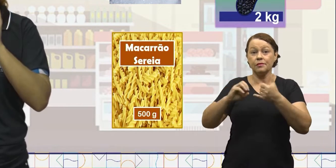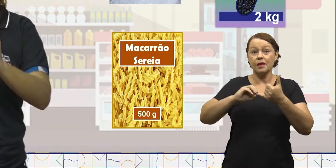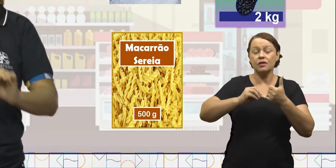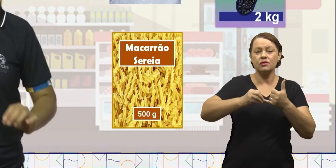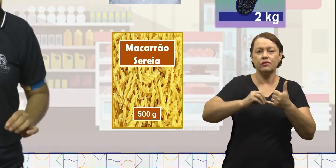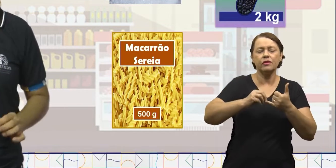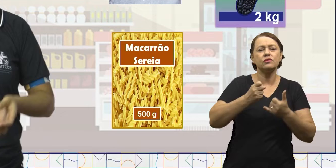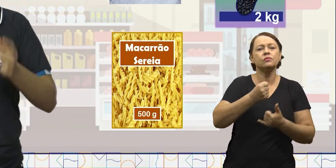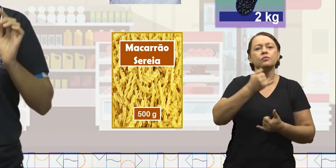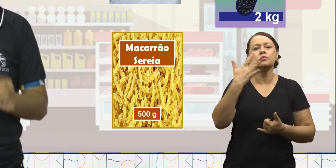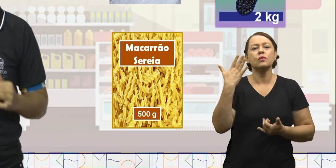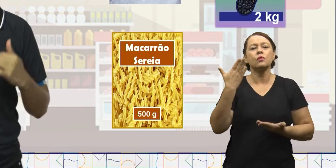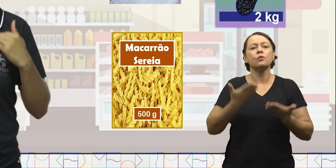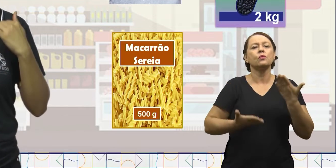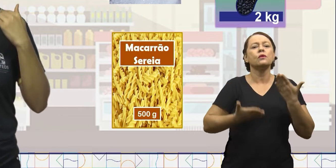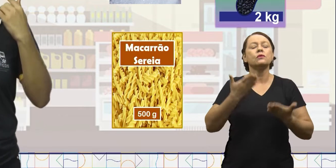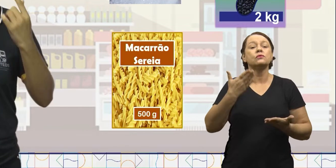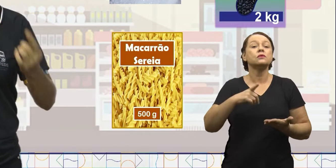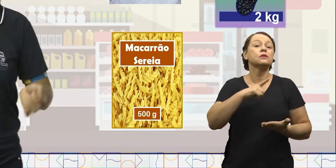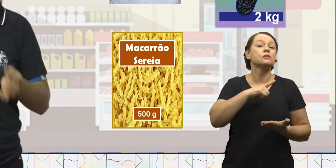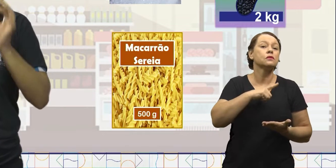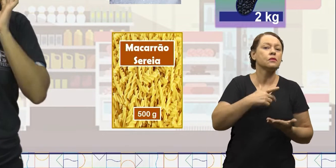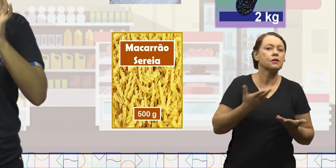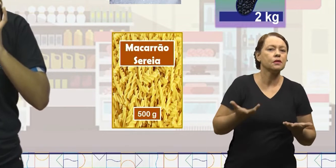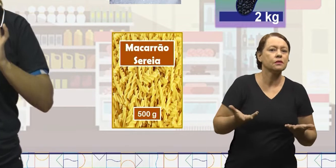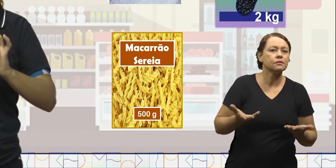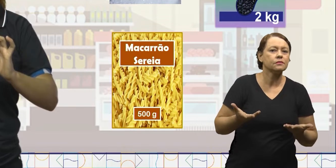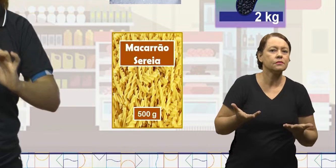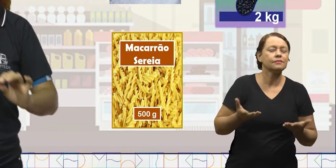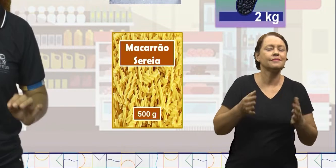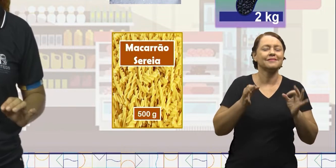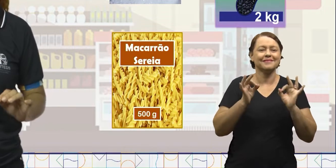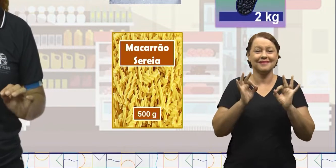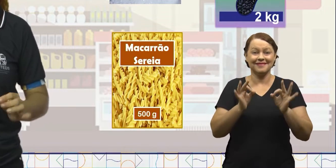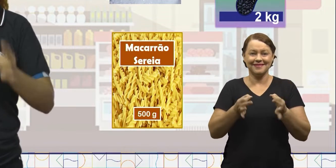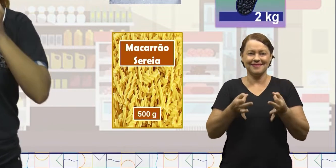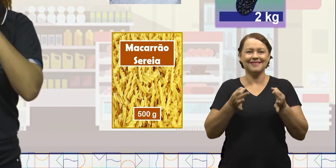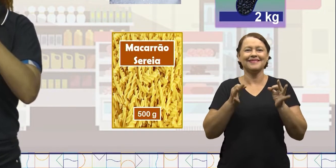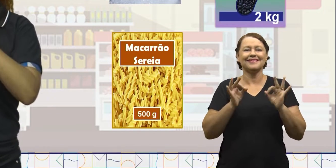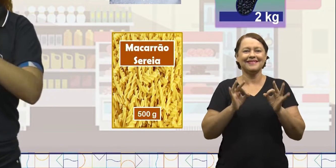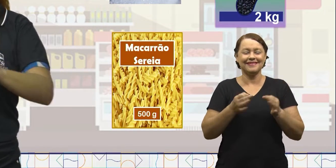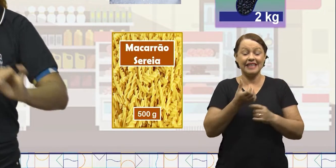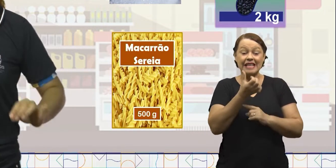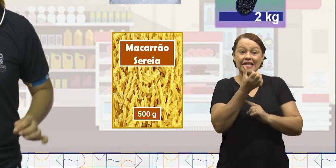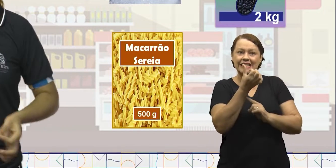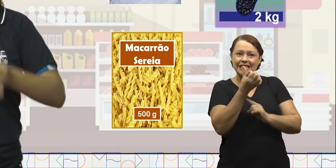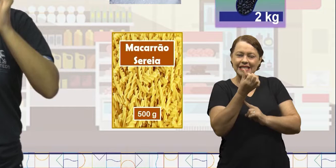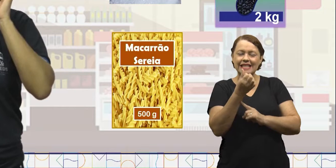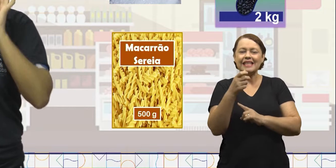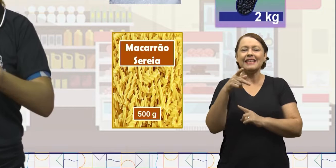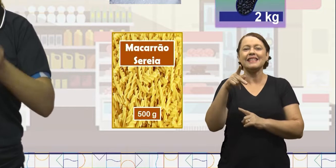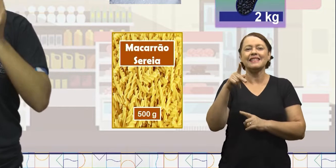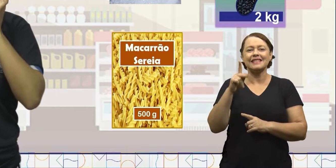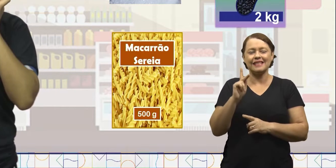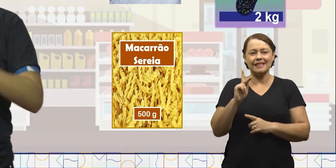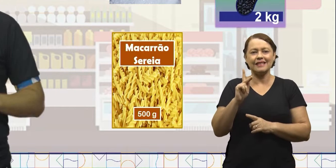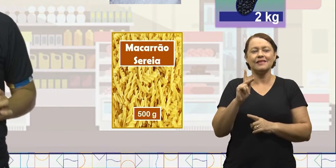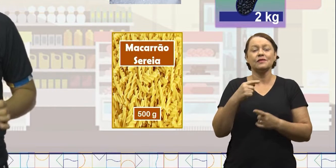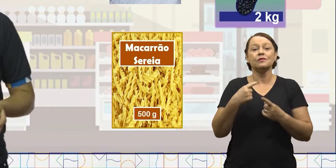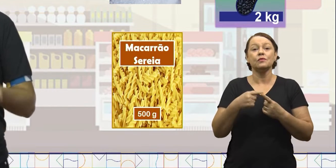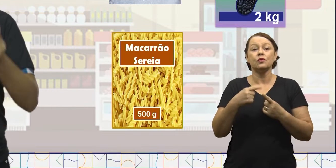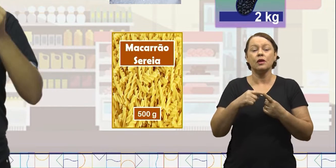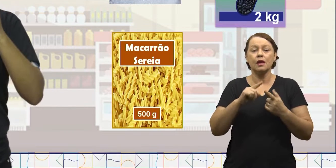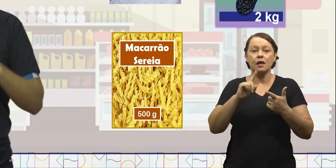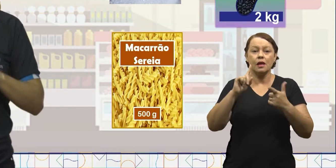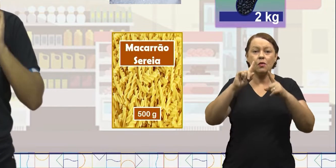de feijão, quantos quilos eu teria? Isso mesmo, 6